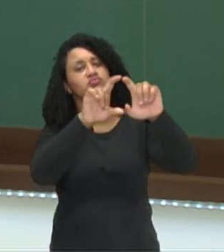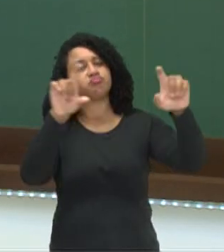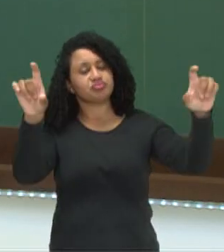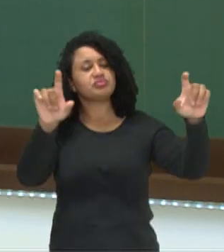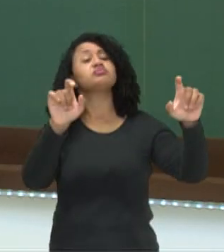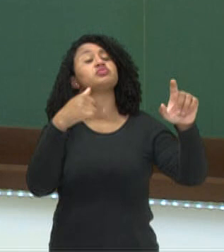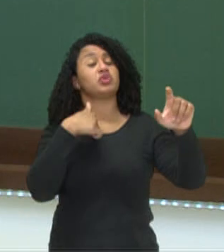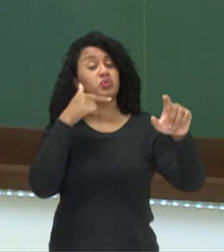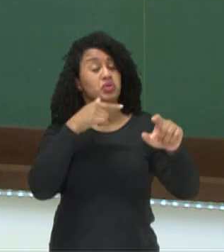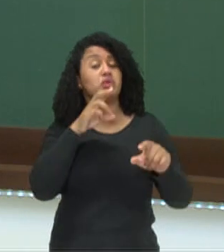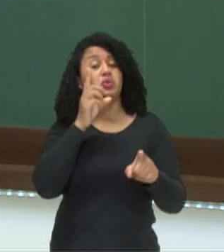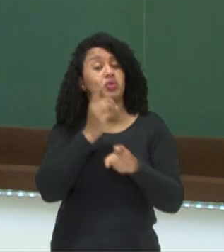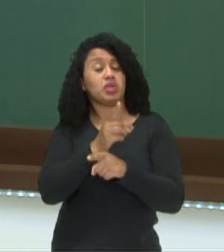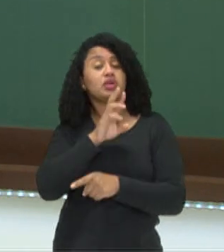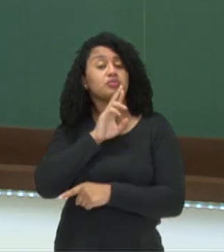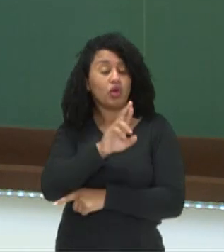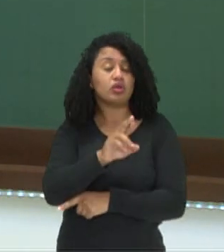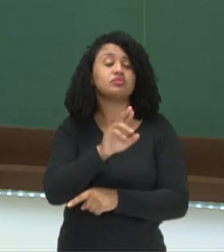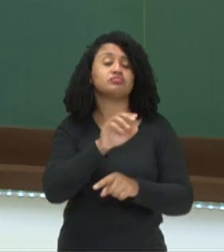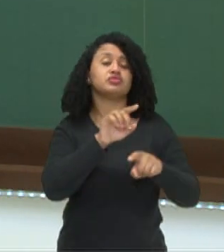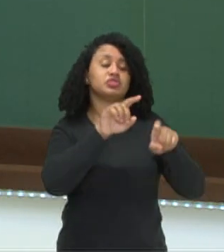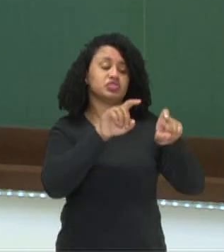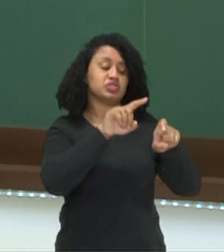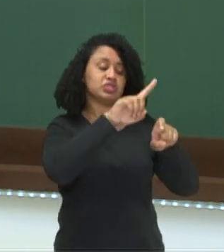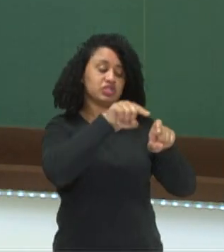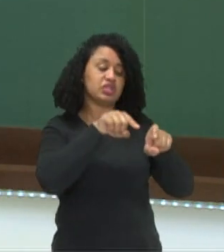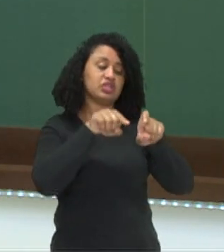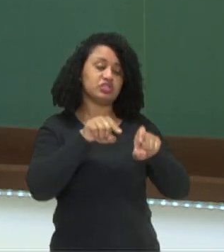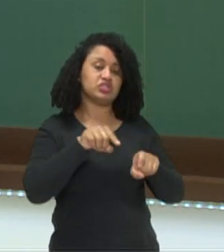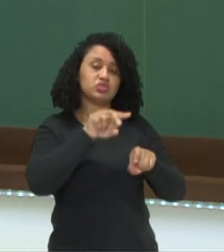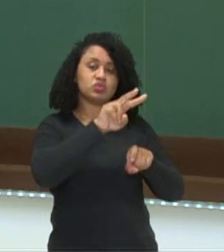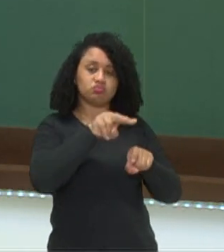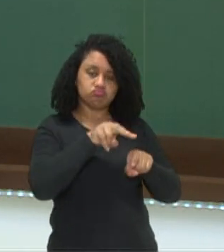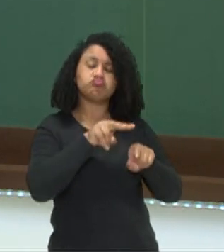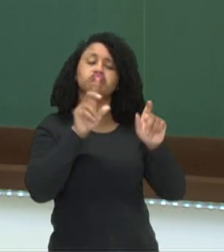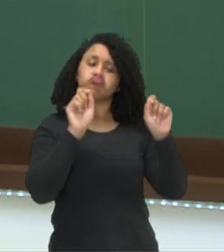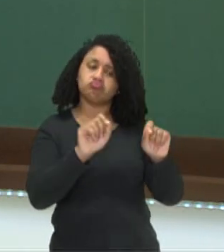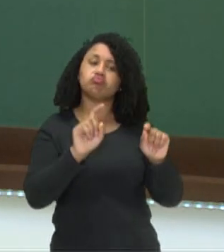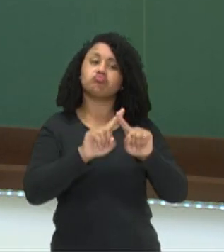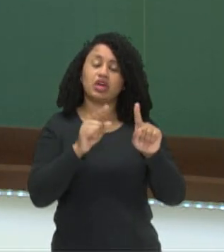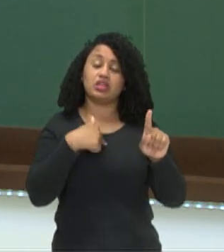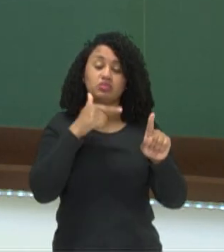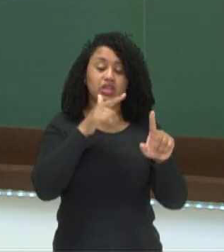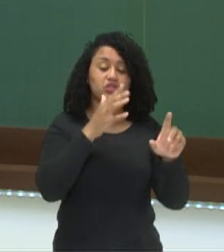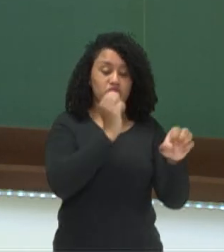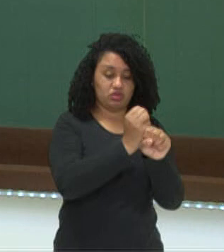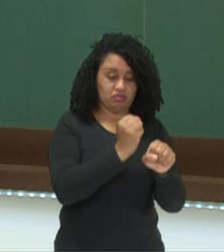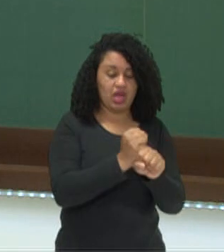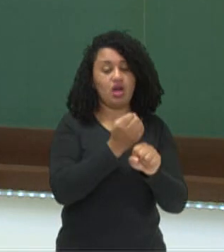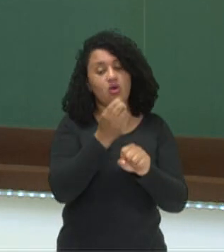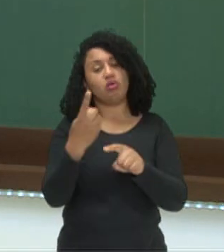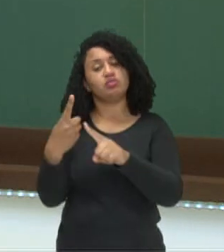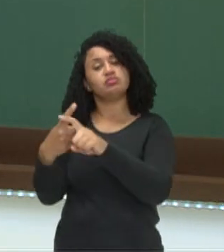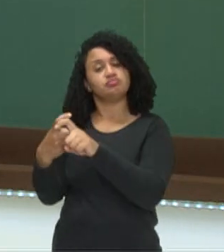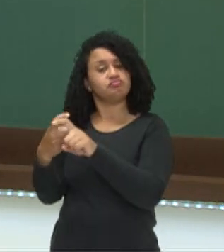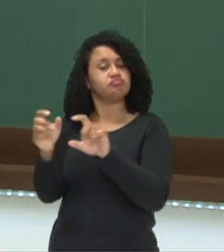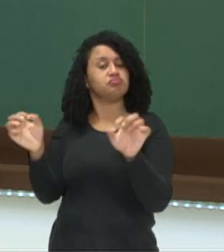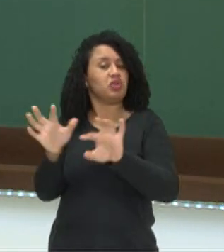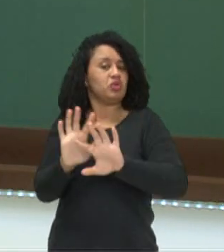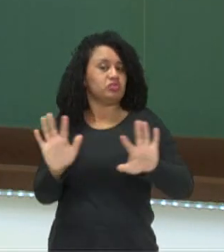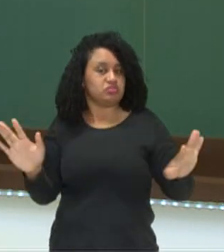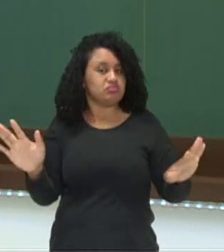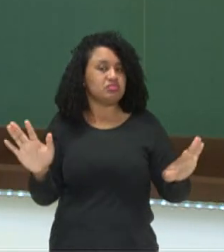você vai chegar nas respostas, nas raízes. Tendo as raízes, você pode somar as duas e multiplicar as duas. E